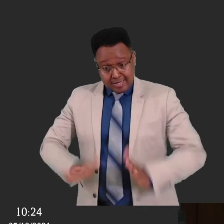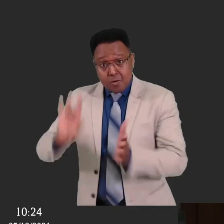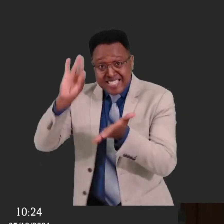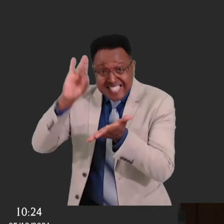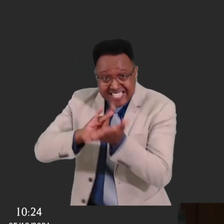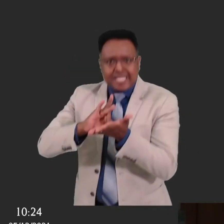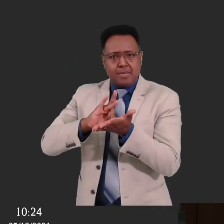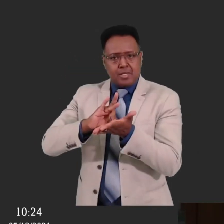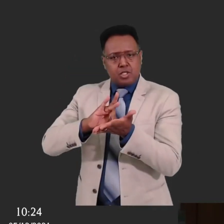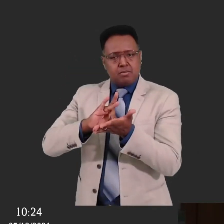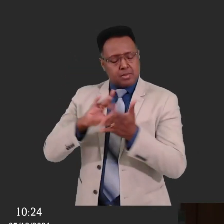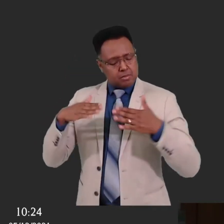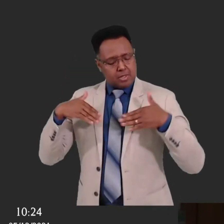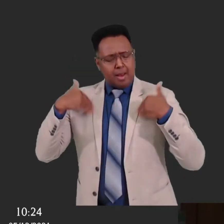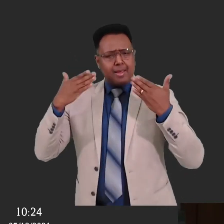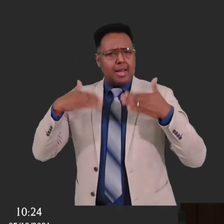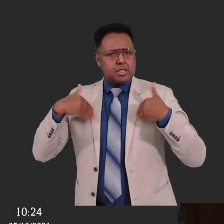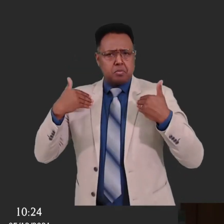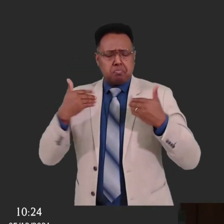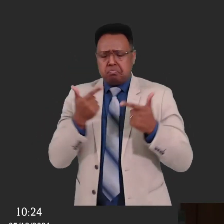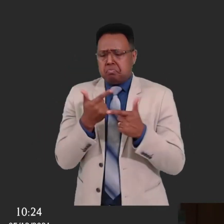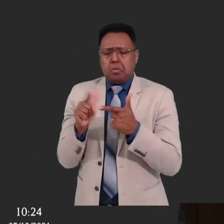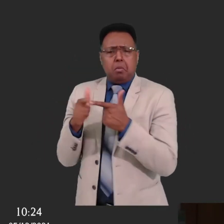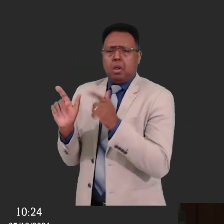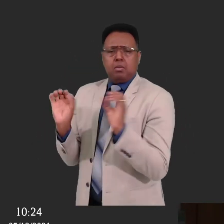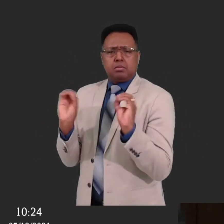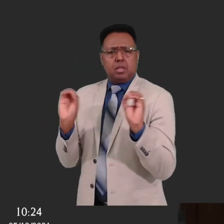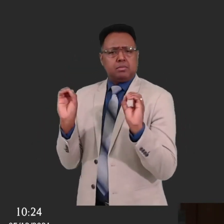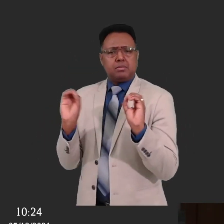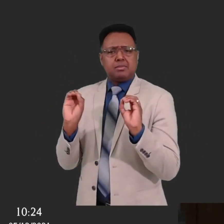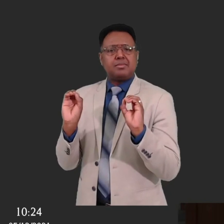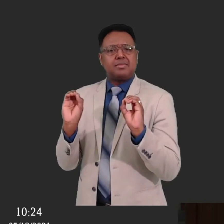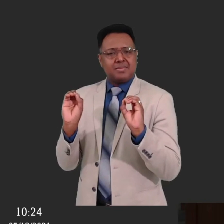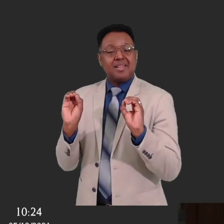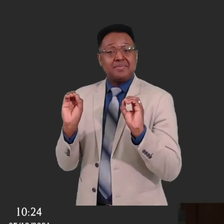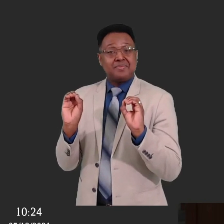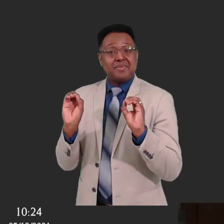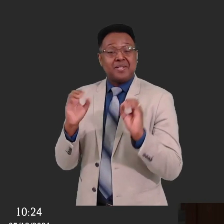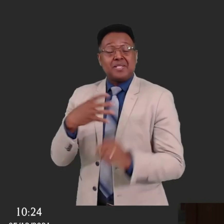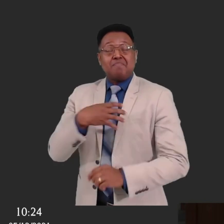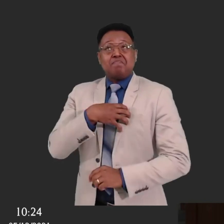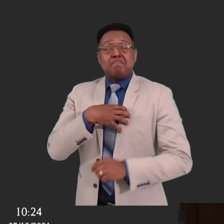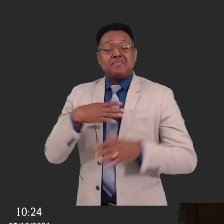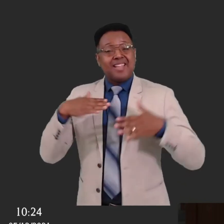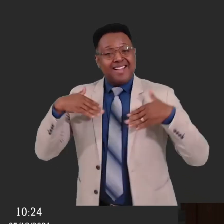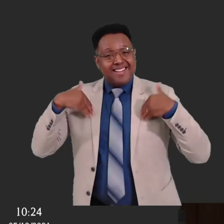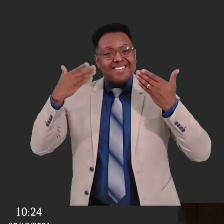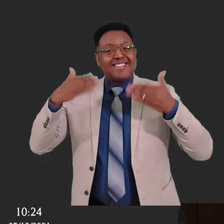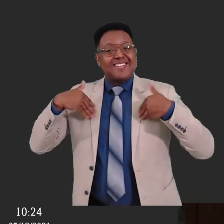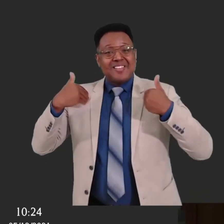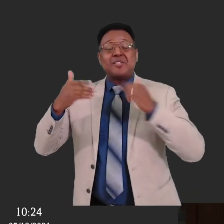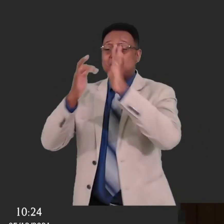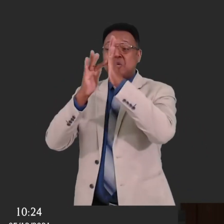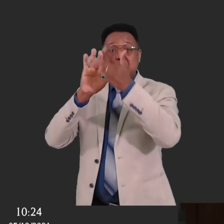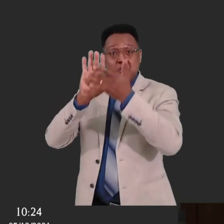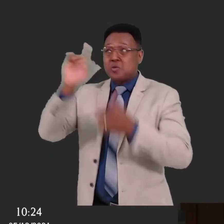Até porque também alegrar-se com o nascimento daquele que veio para nos salvar é um dever